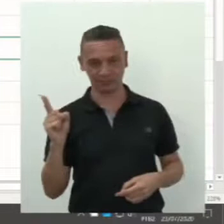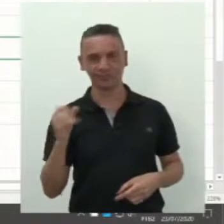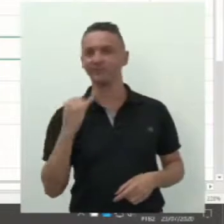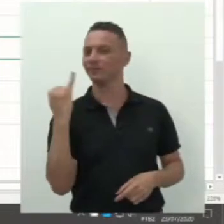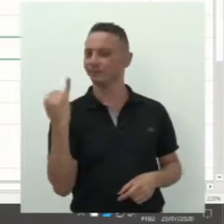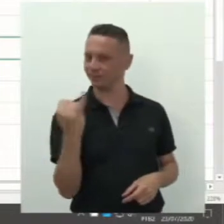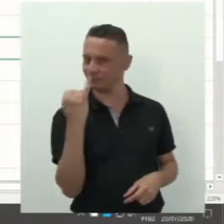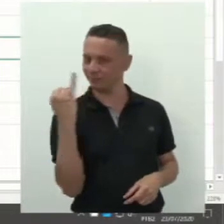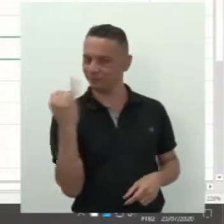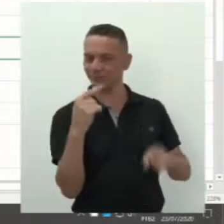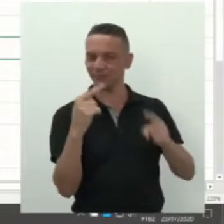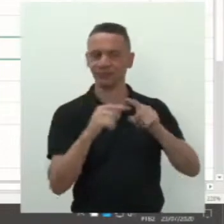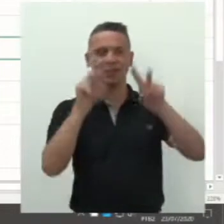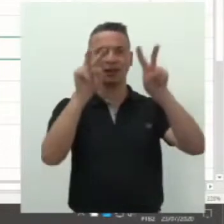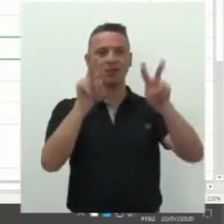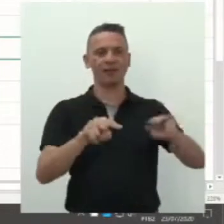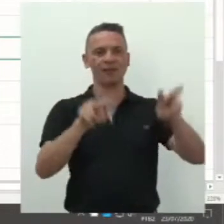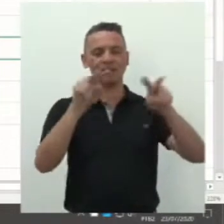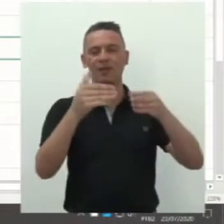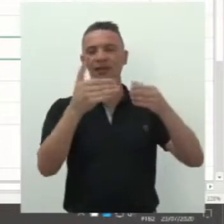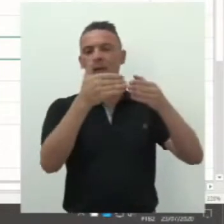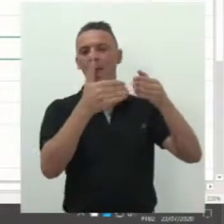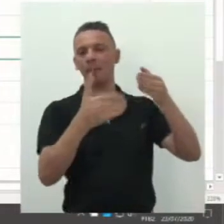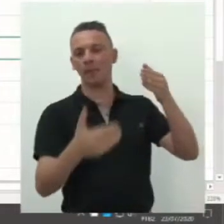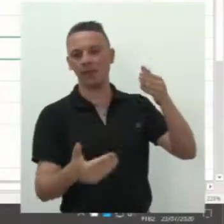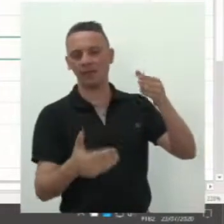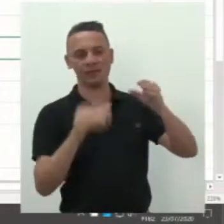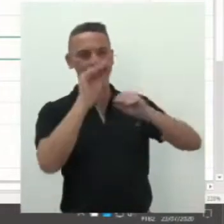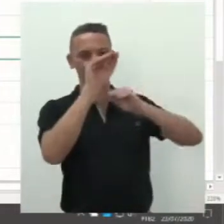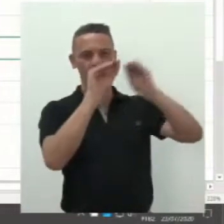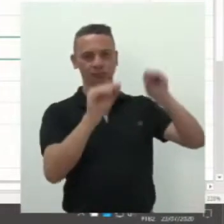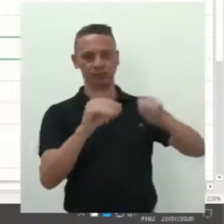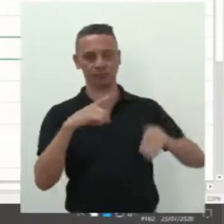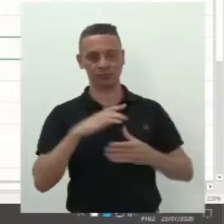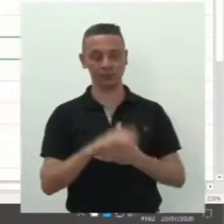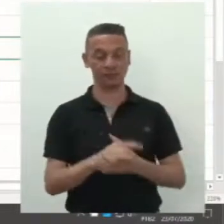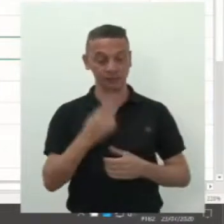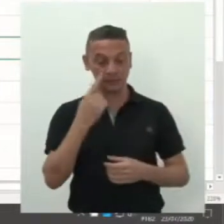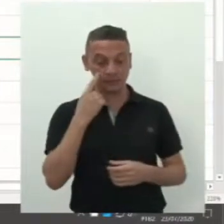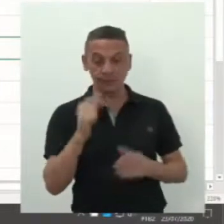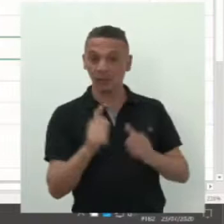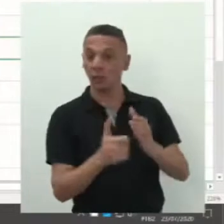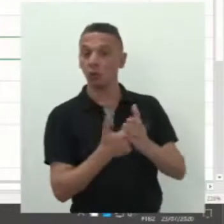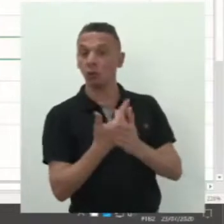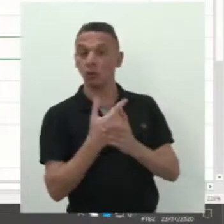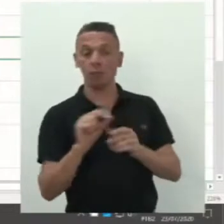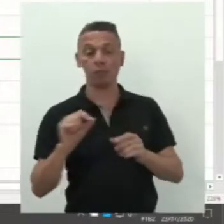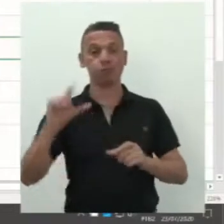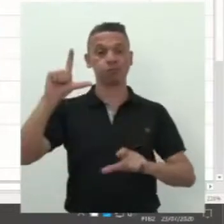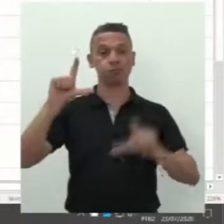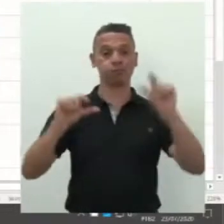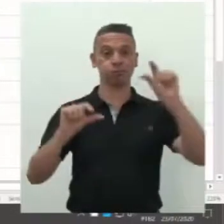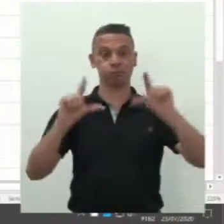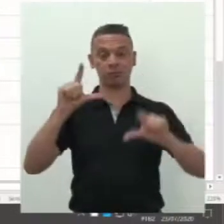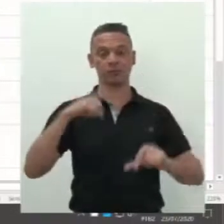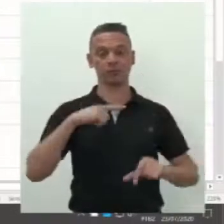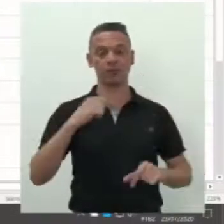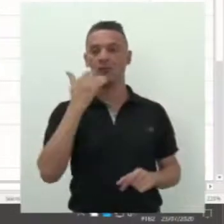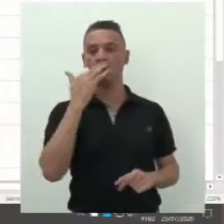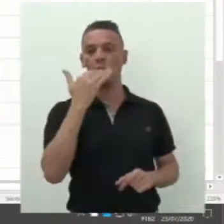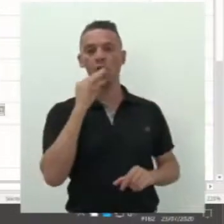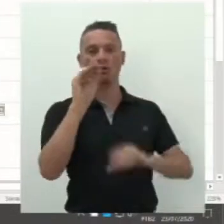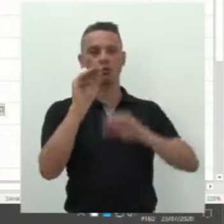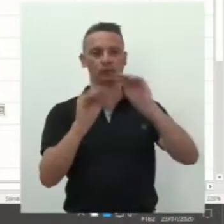interessante de você identificar padrões nos seus dados. Então, ó, quero identificar quais são os dados maiores. Coloca uma escala de cor,